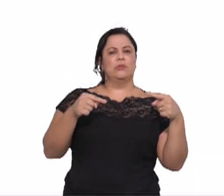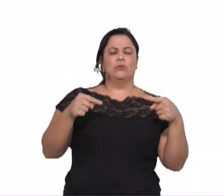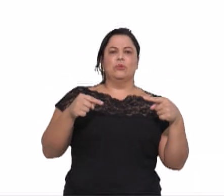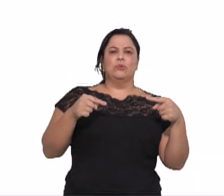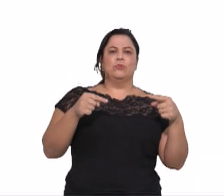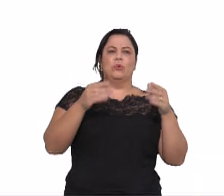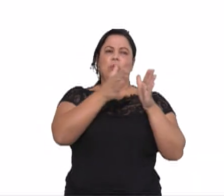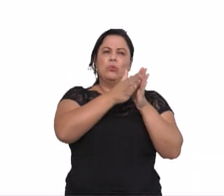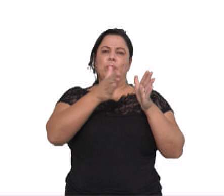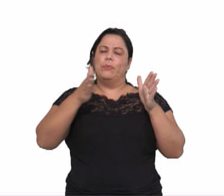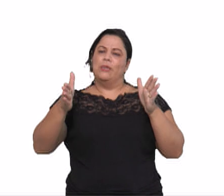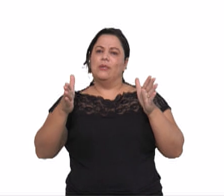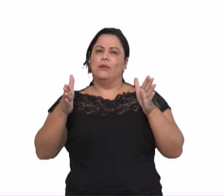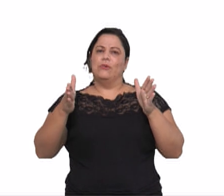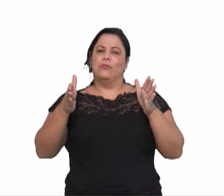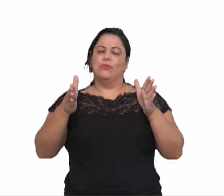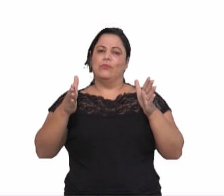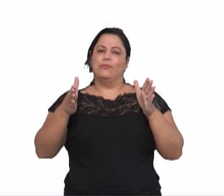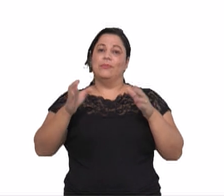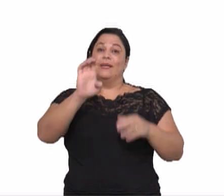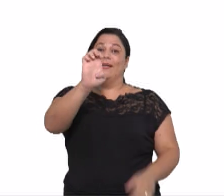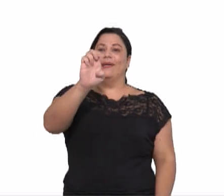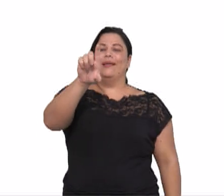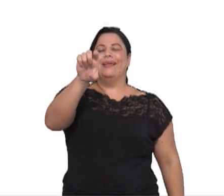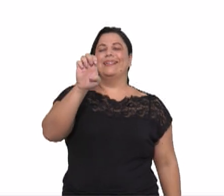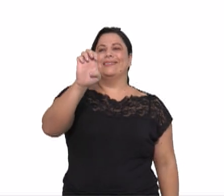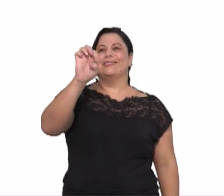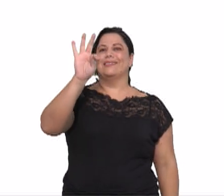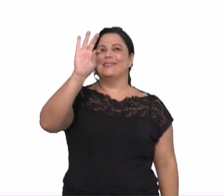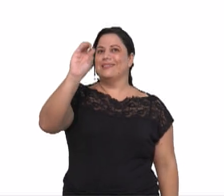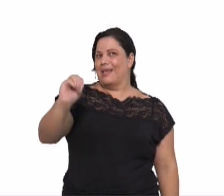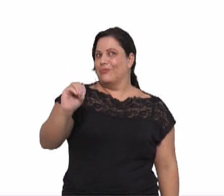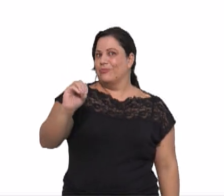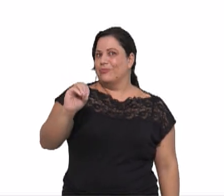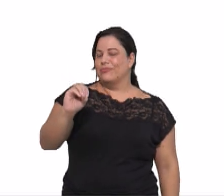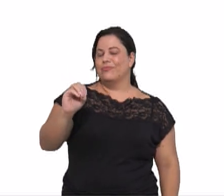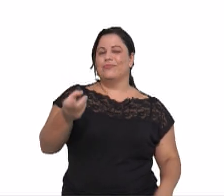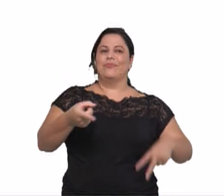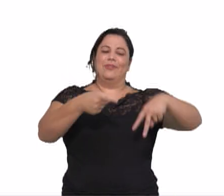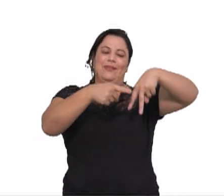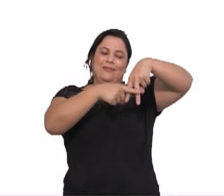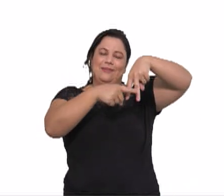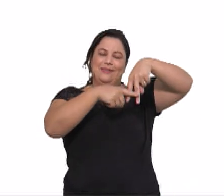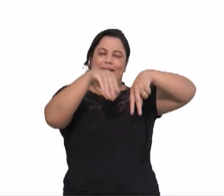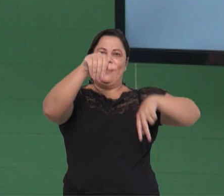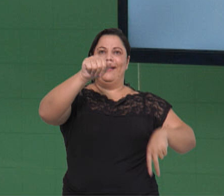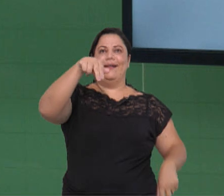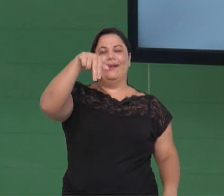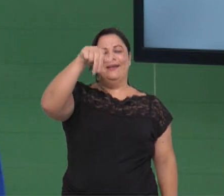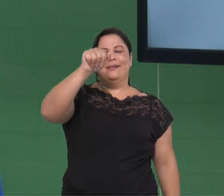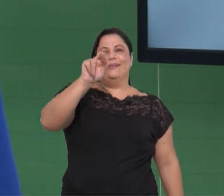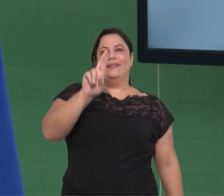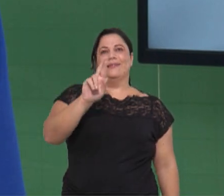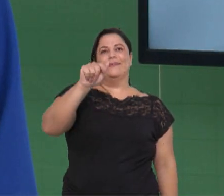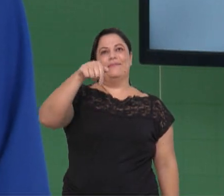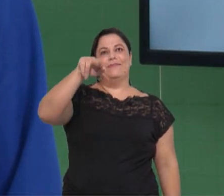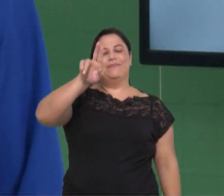exceto anarquistas. Então eu tenho aí os girondinos, jacobinos e aplanistas como